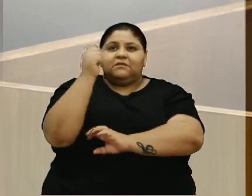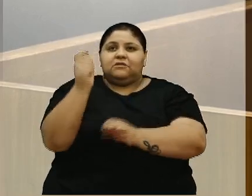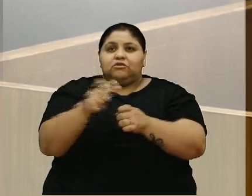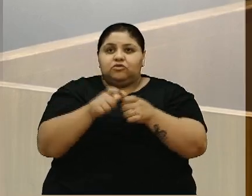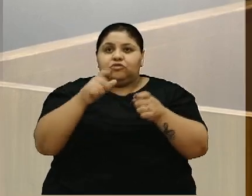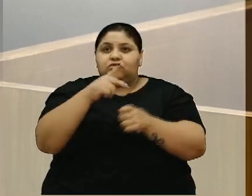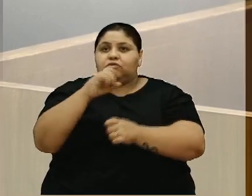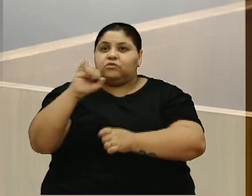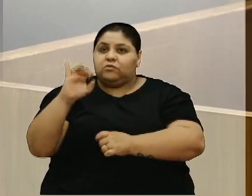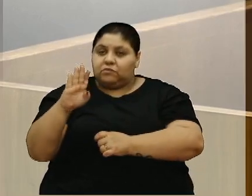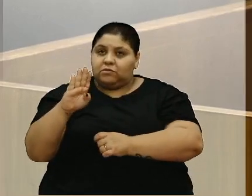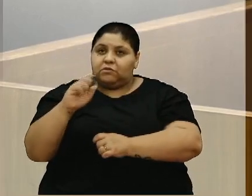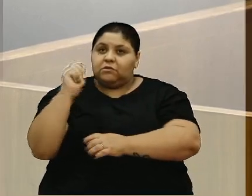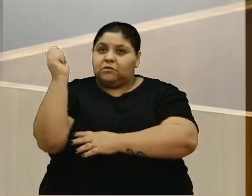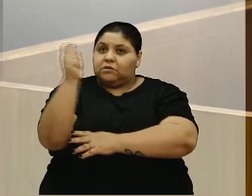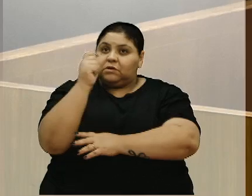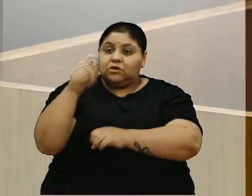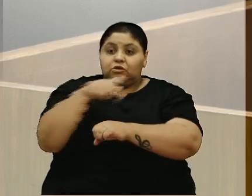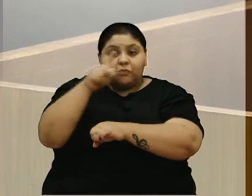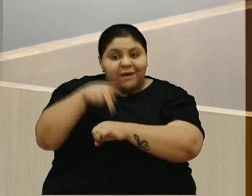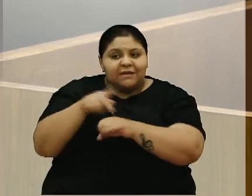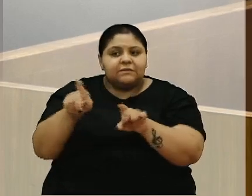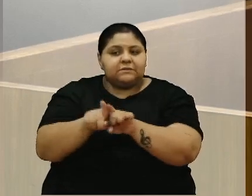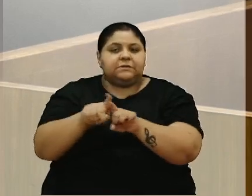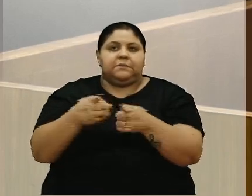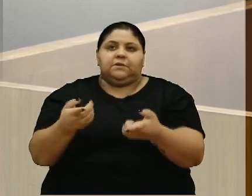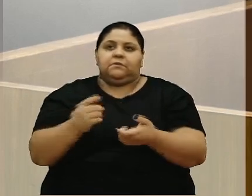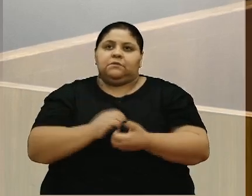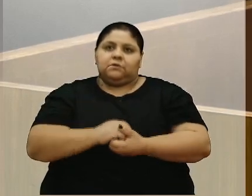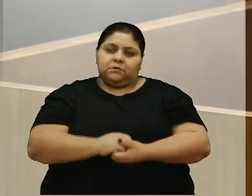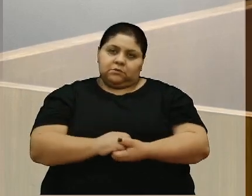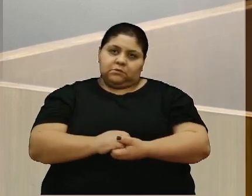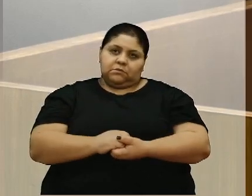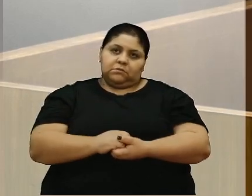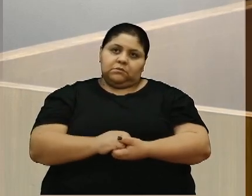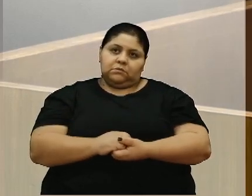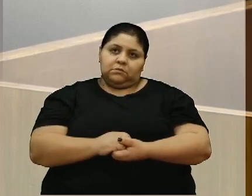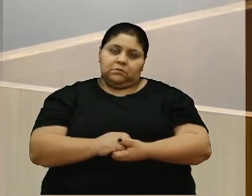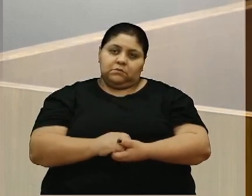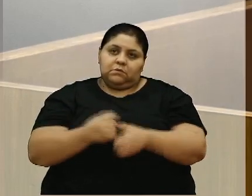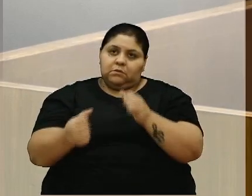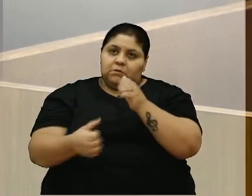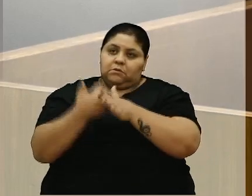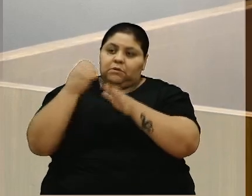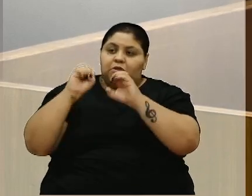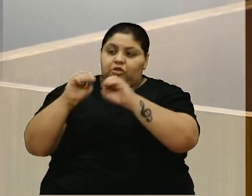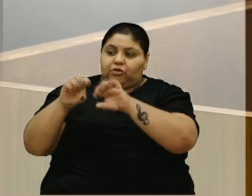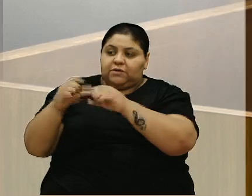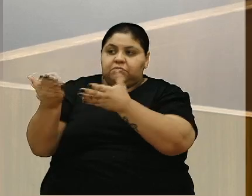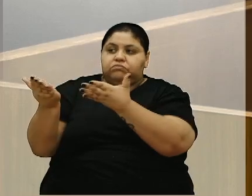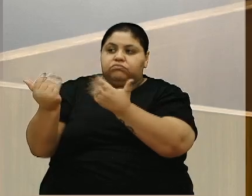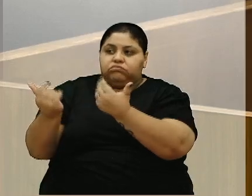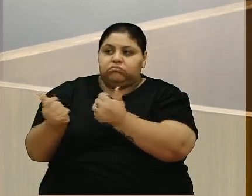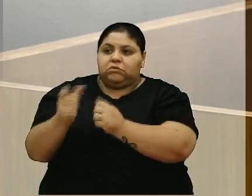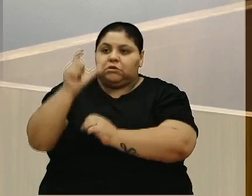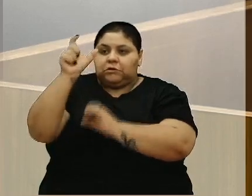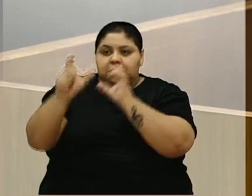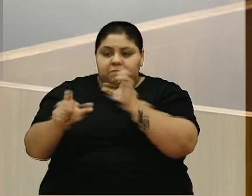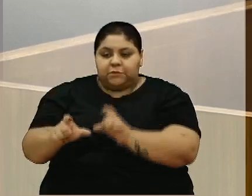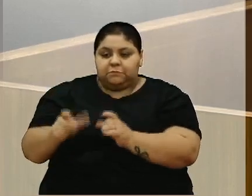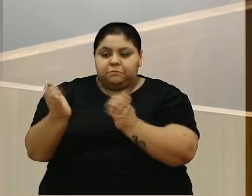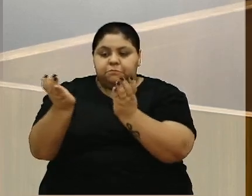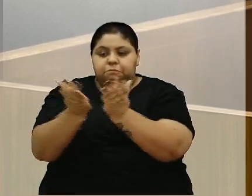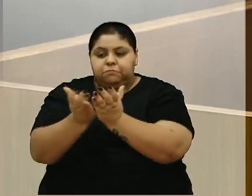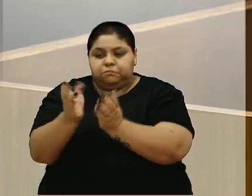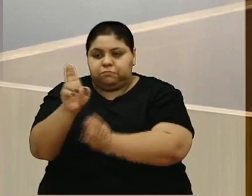do Rio Grande do Sul e um dos maiores do país. Então, nada melhor que dar educação para os nossos jovens, para as pessoas que queiram estudar